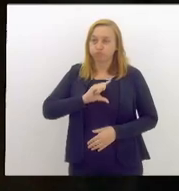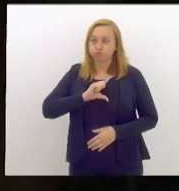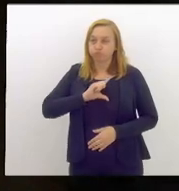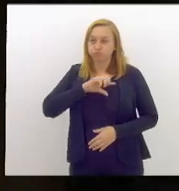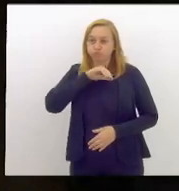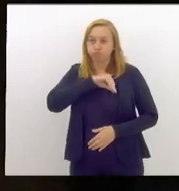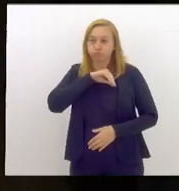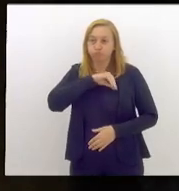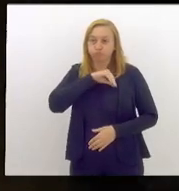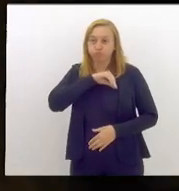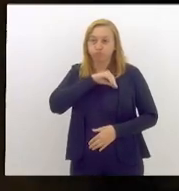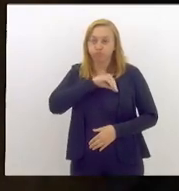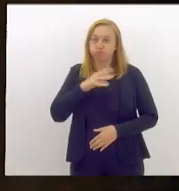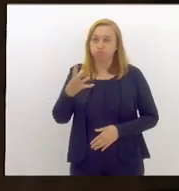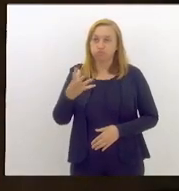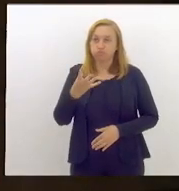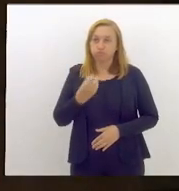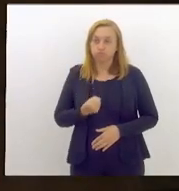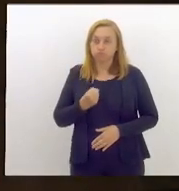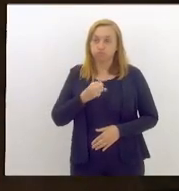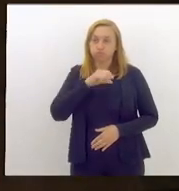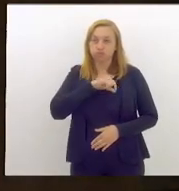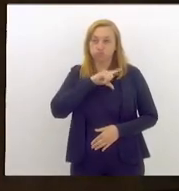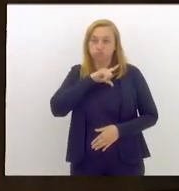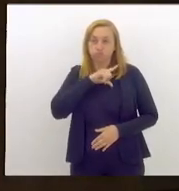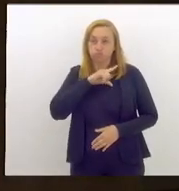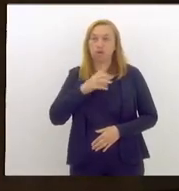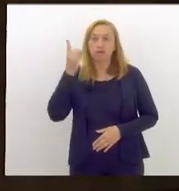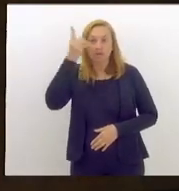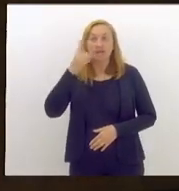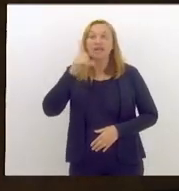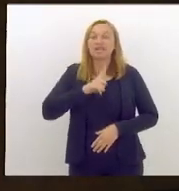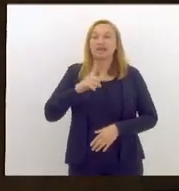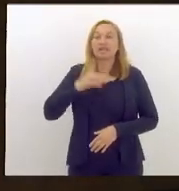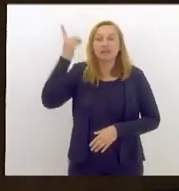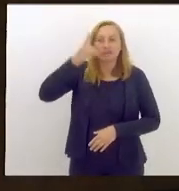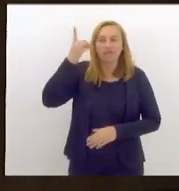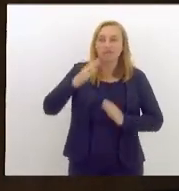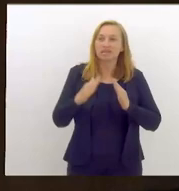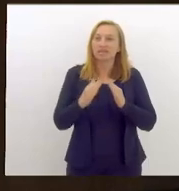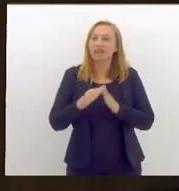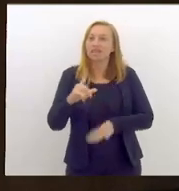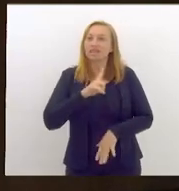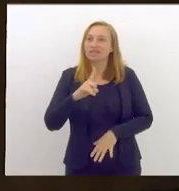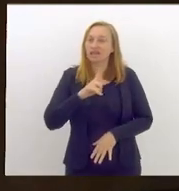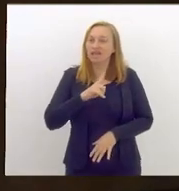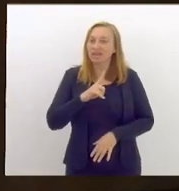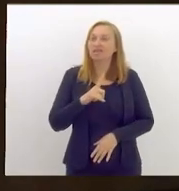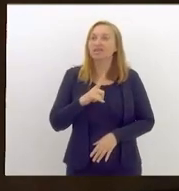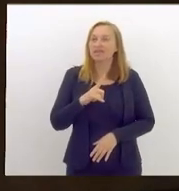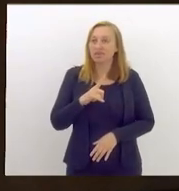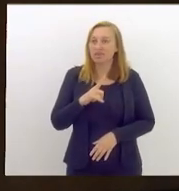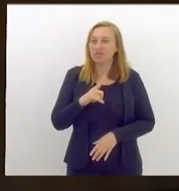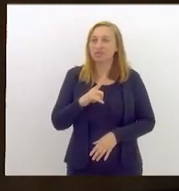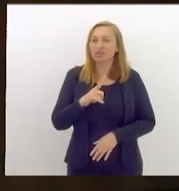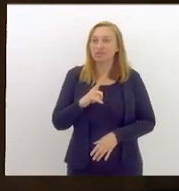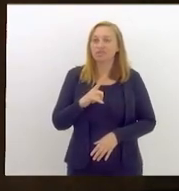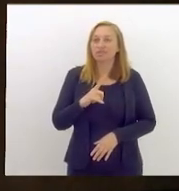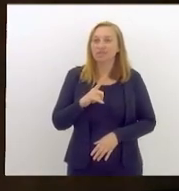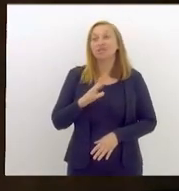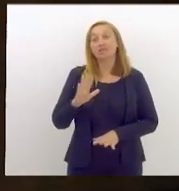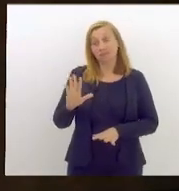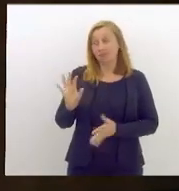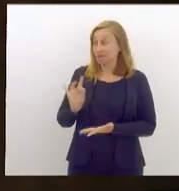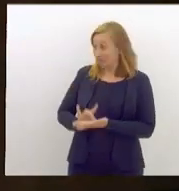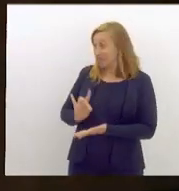ainda recebem o salário de Deputado tem Deputado nessa casa que tem que tem um salário e